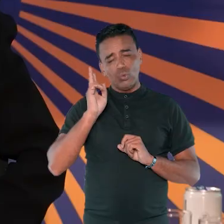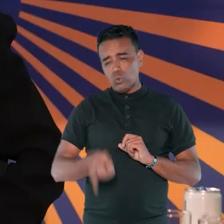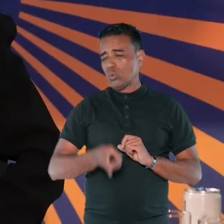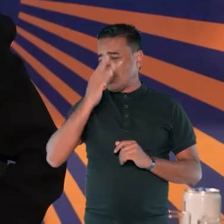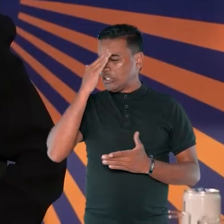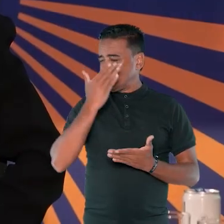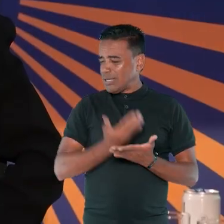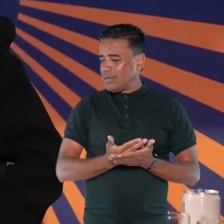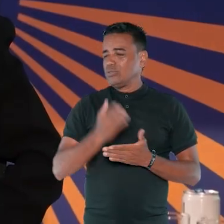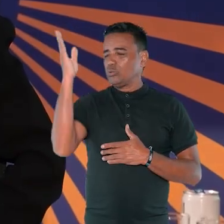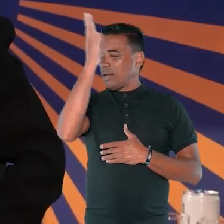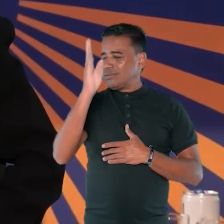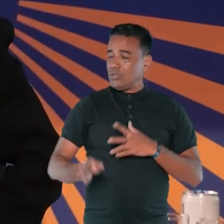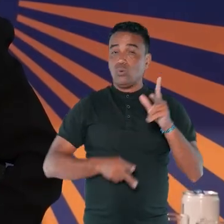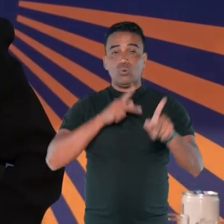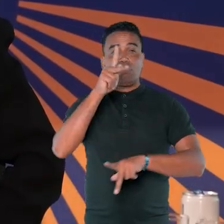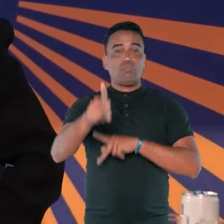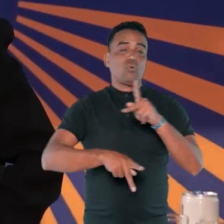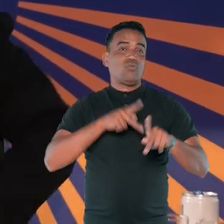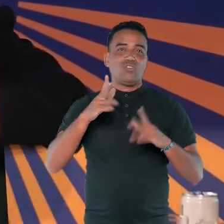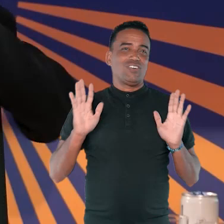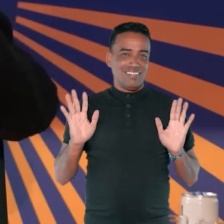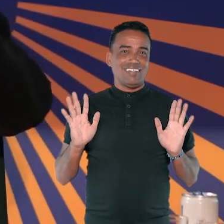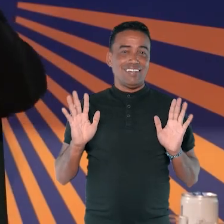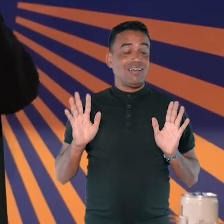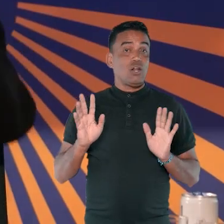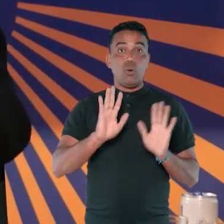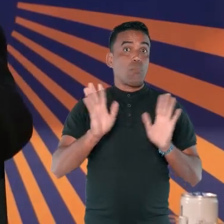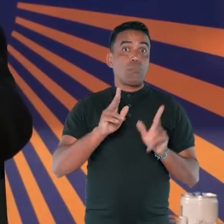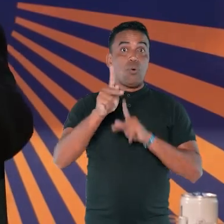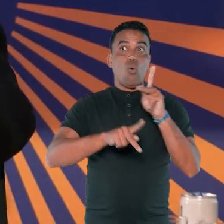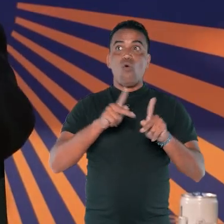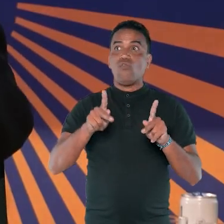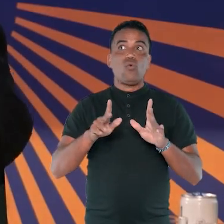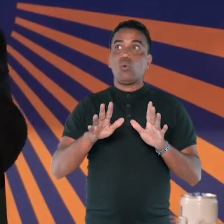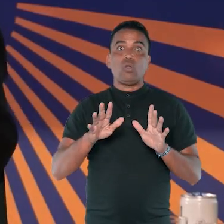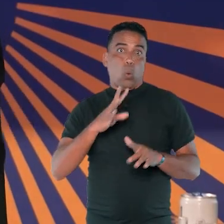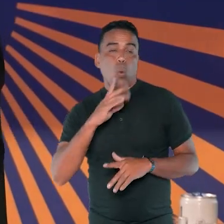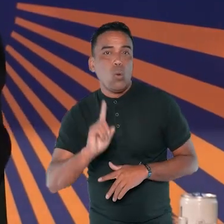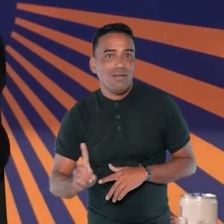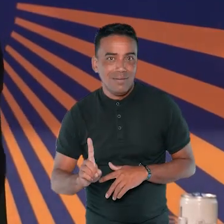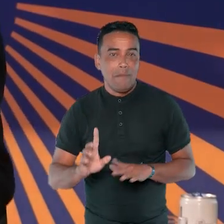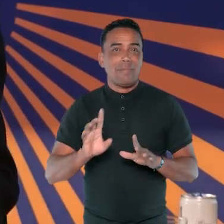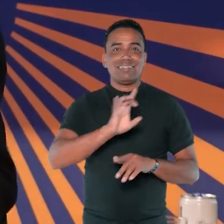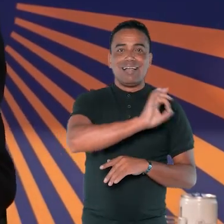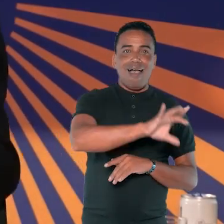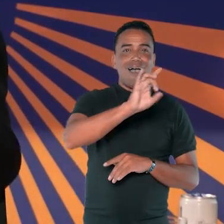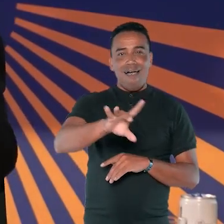povo brasileiro, e não no povo ícone, não no povo abstrato, mas em cada